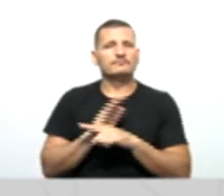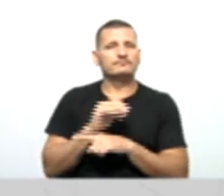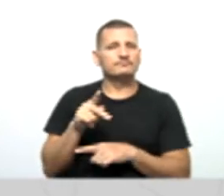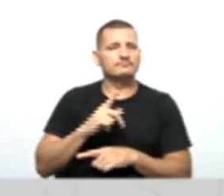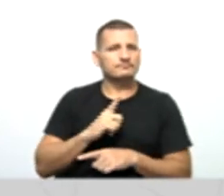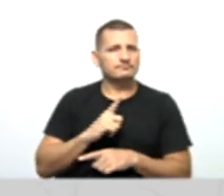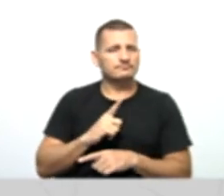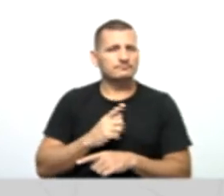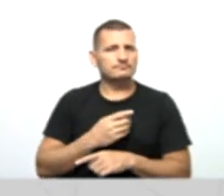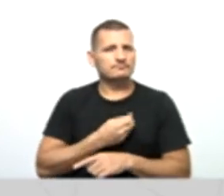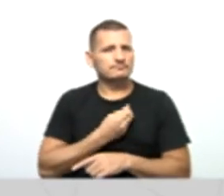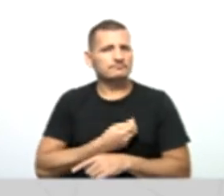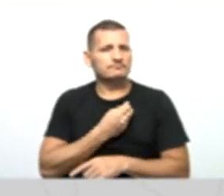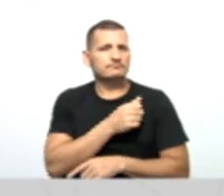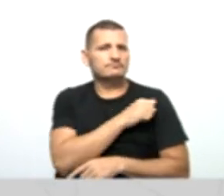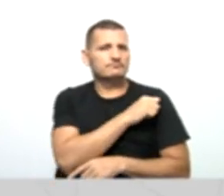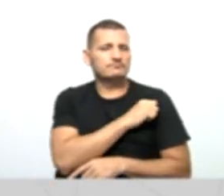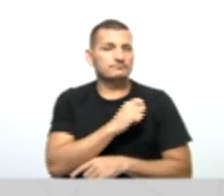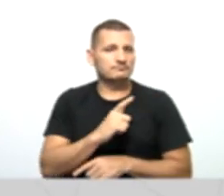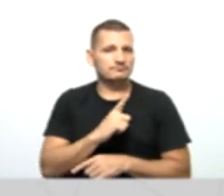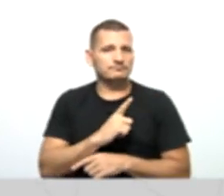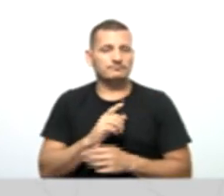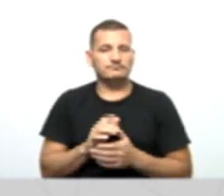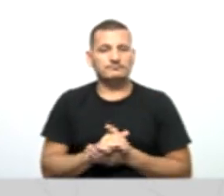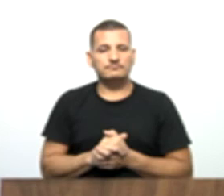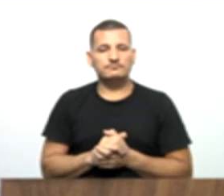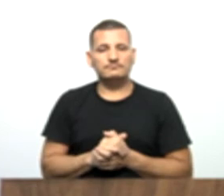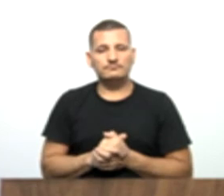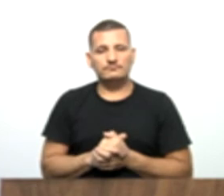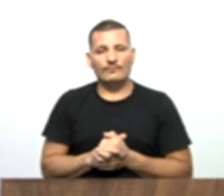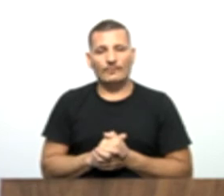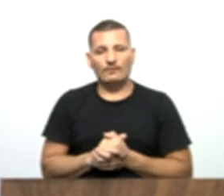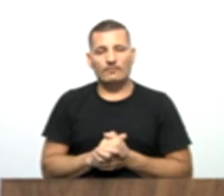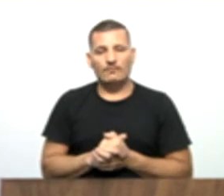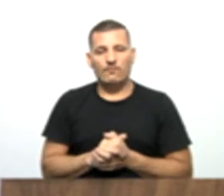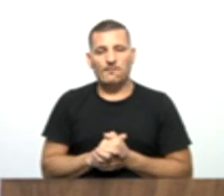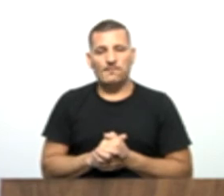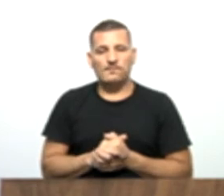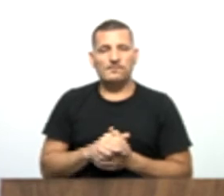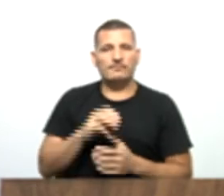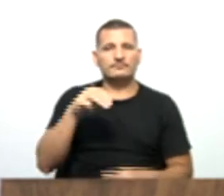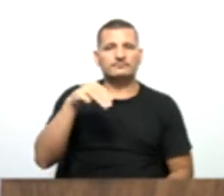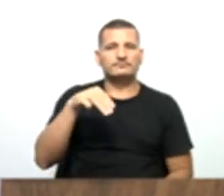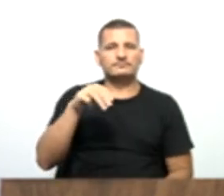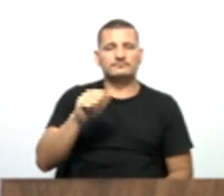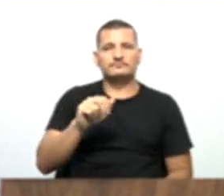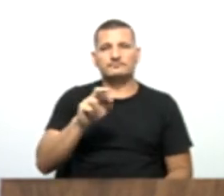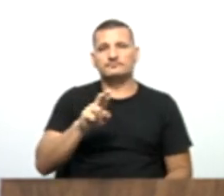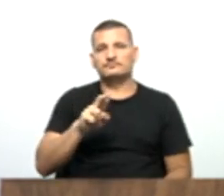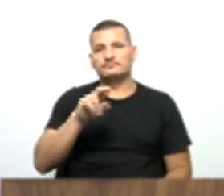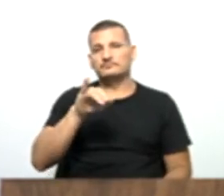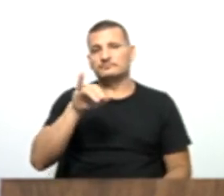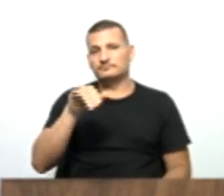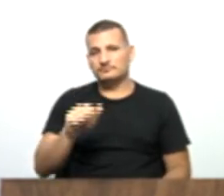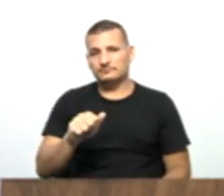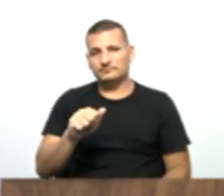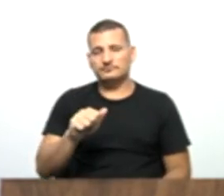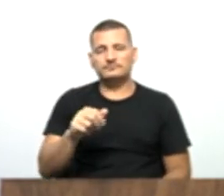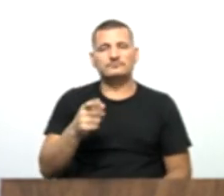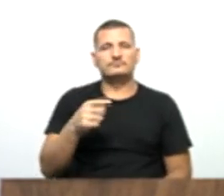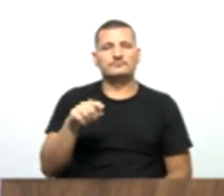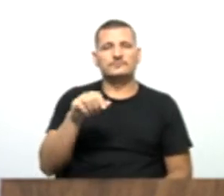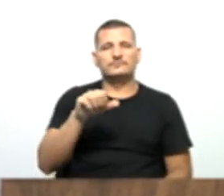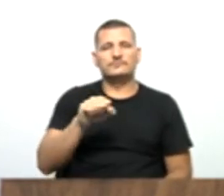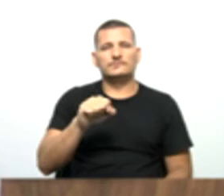Ademar? Temos a participação aqui, sim, professor. Da Maria Cândida, né, e da Cel